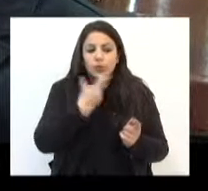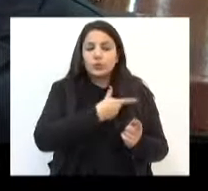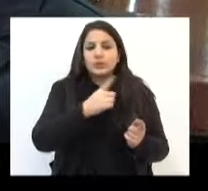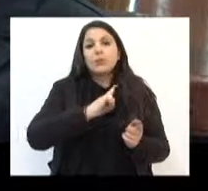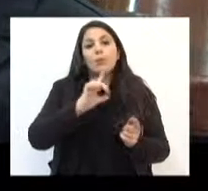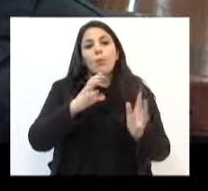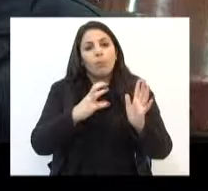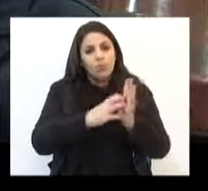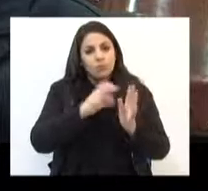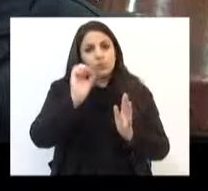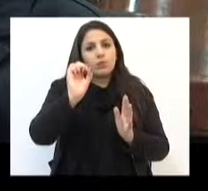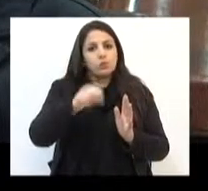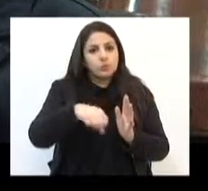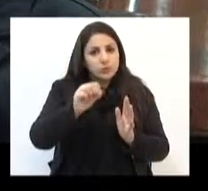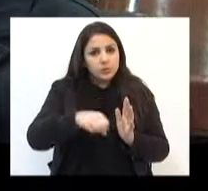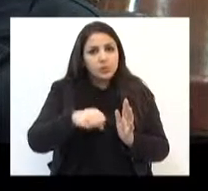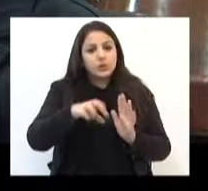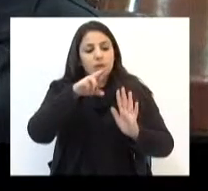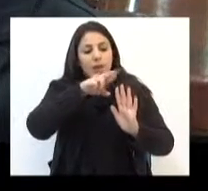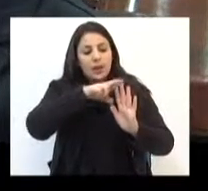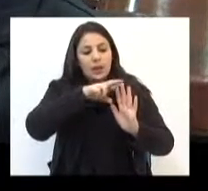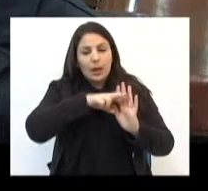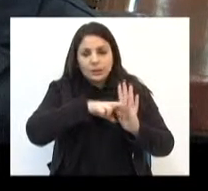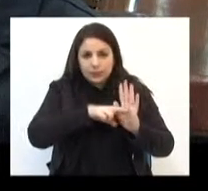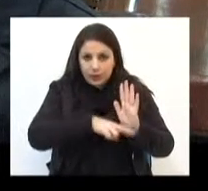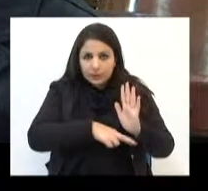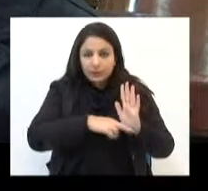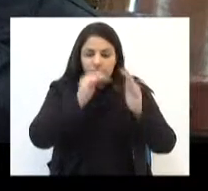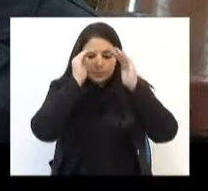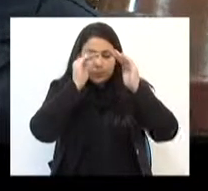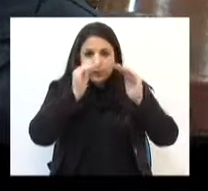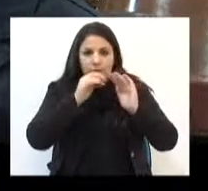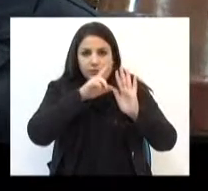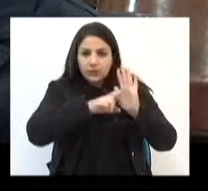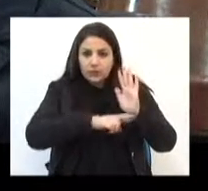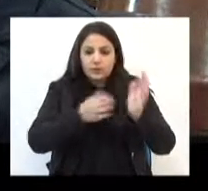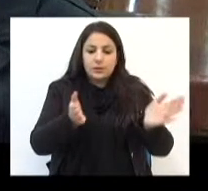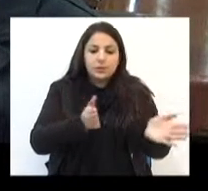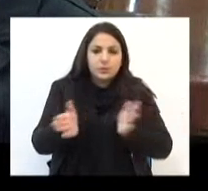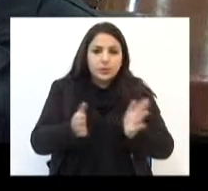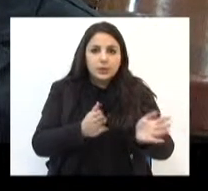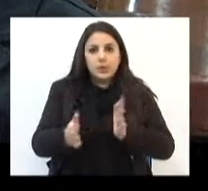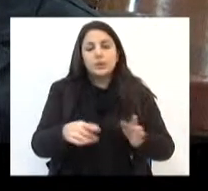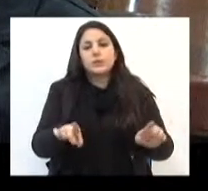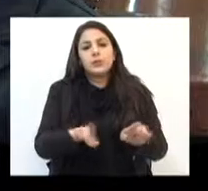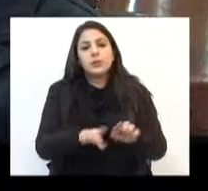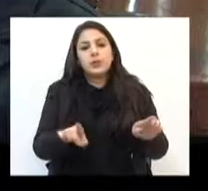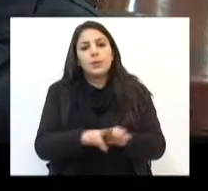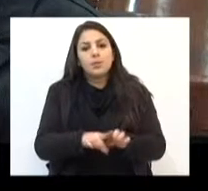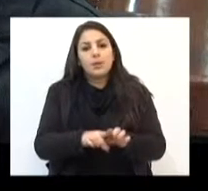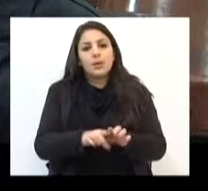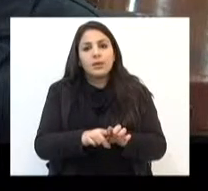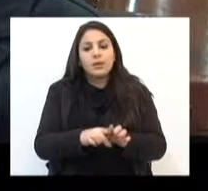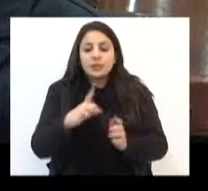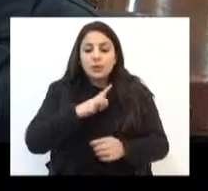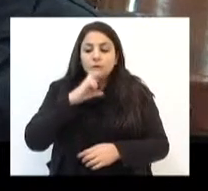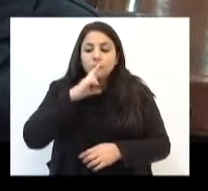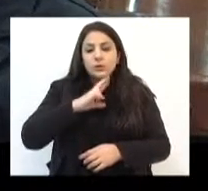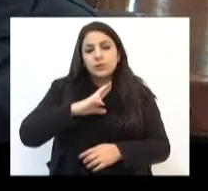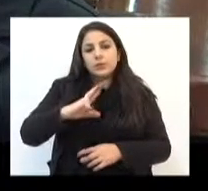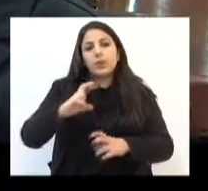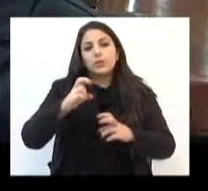Sim, até acredito que até 4 milímetros é aceitável, que o custo vai baixar e o peso também,